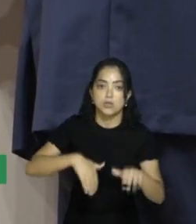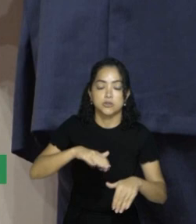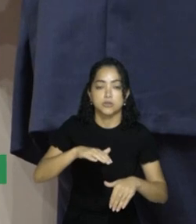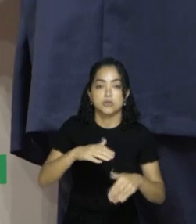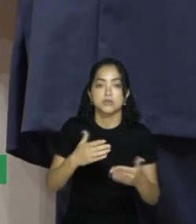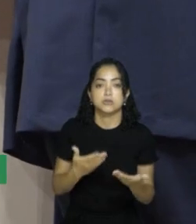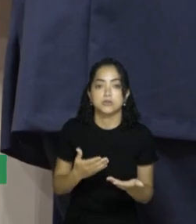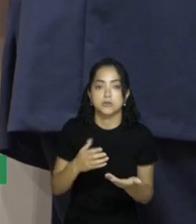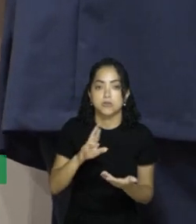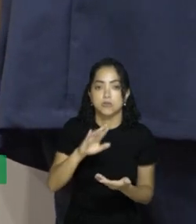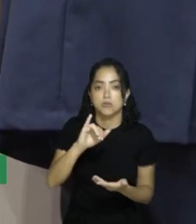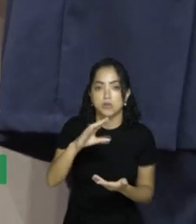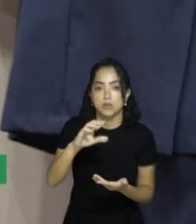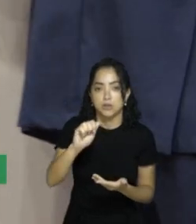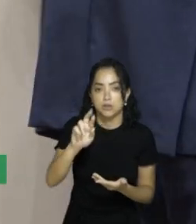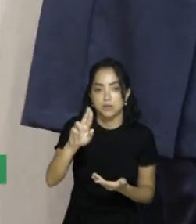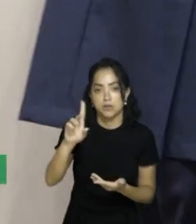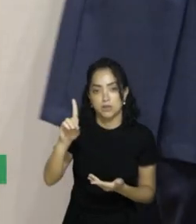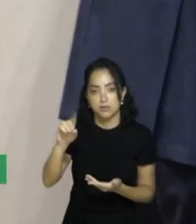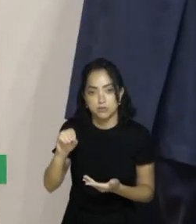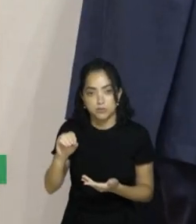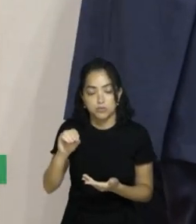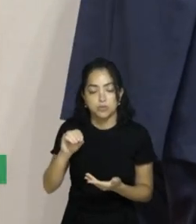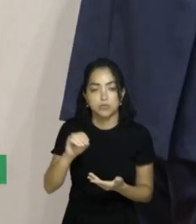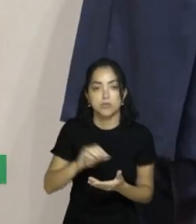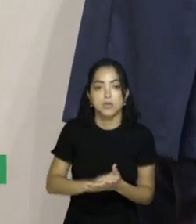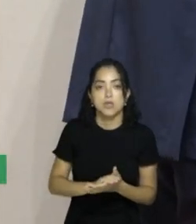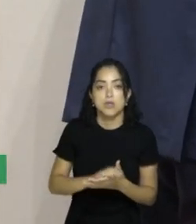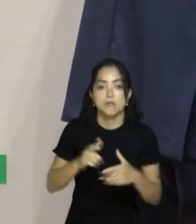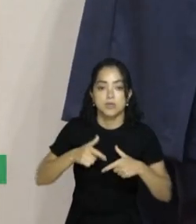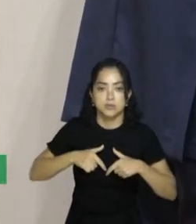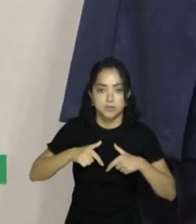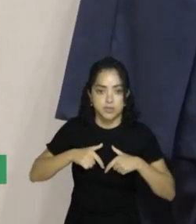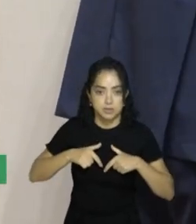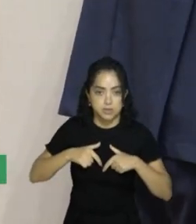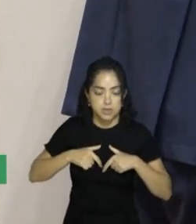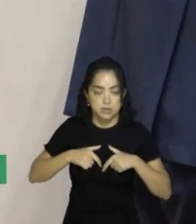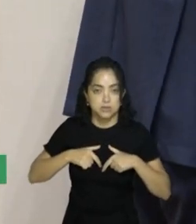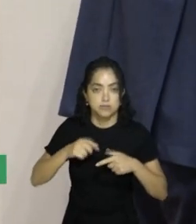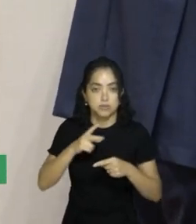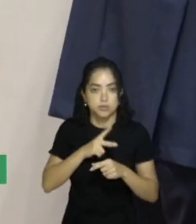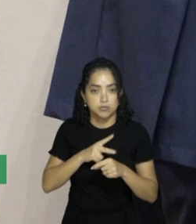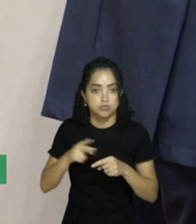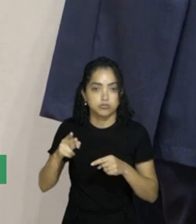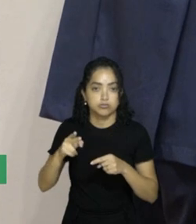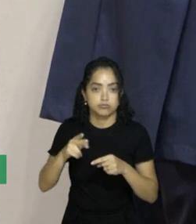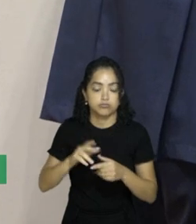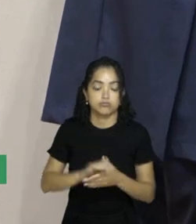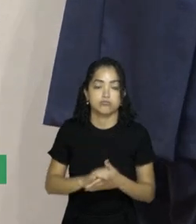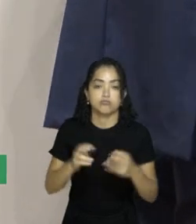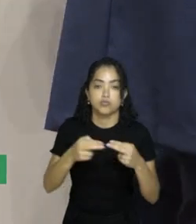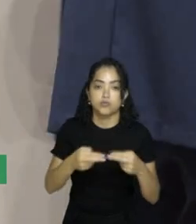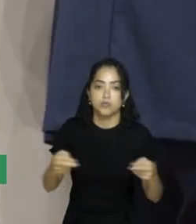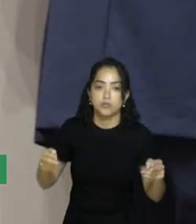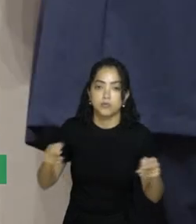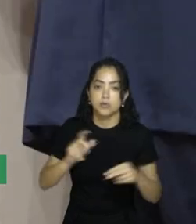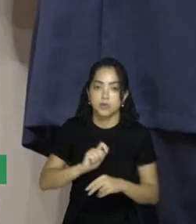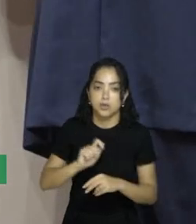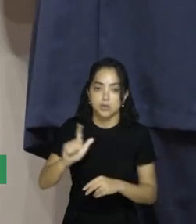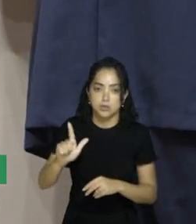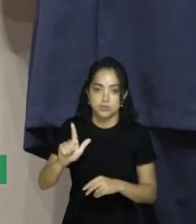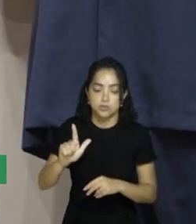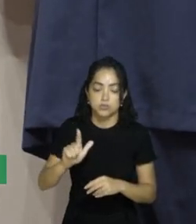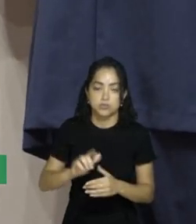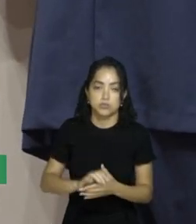Carvalho e Felipe Correia pelas medalhas conquistadas no torneio fita azul de velocidade troféu Eduardo